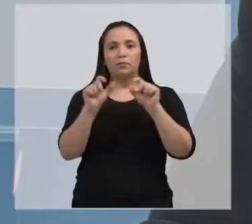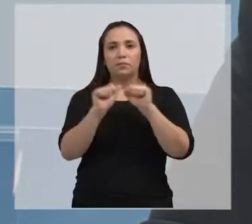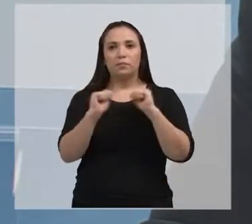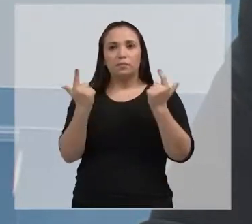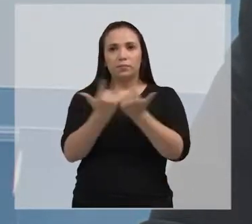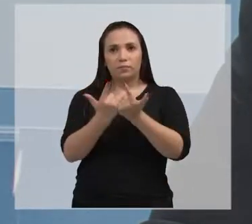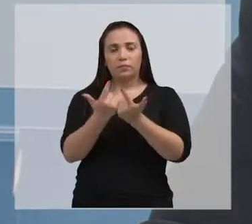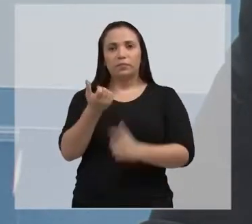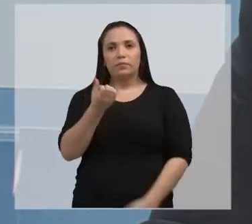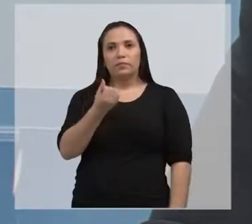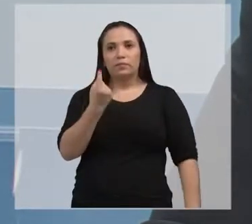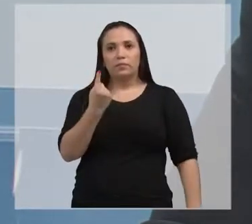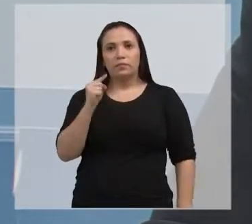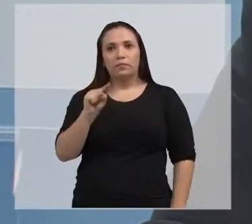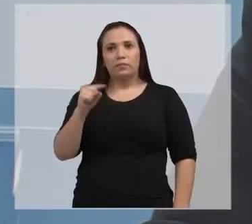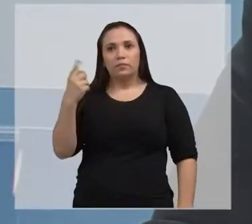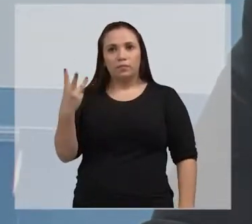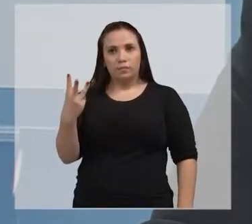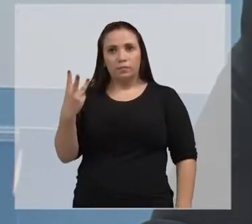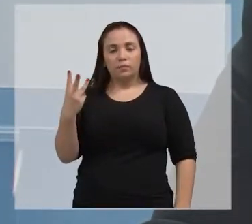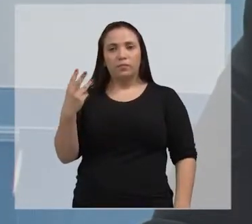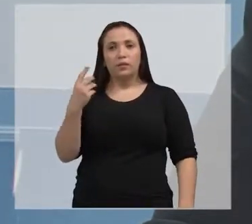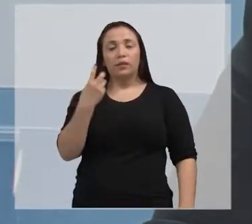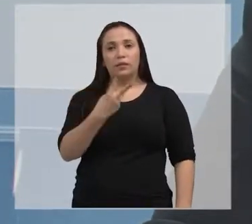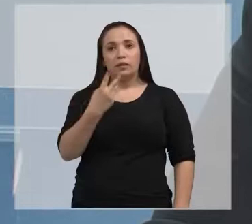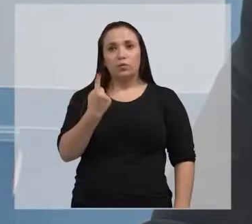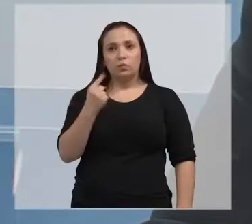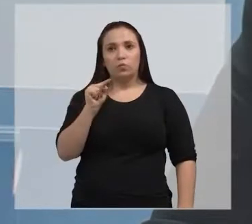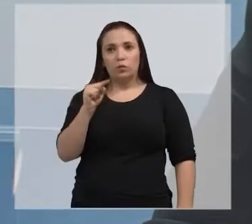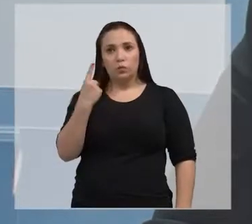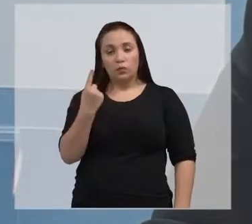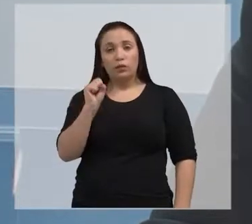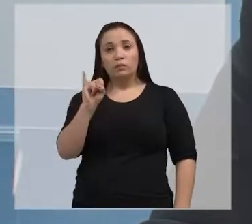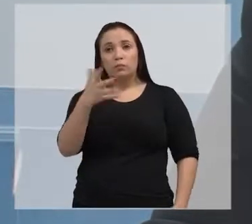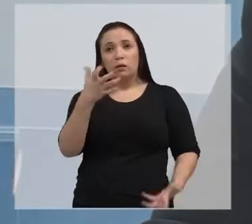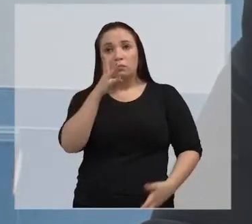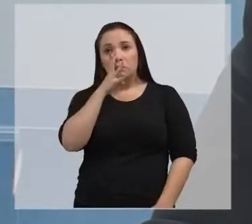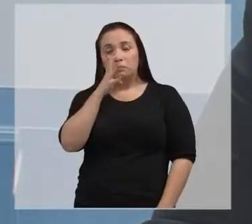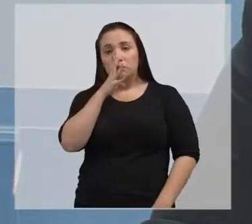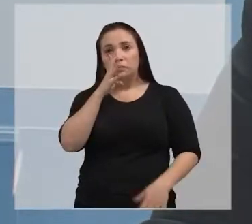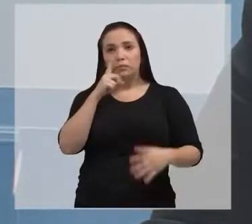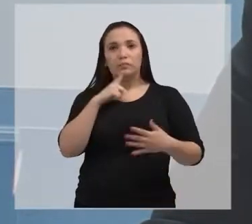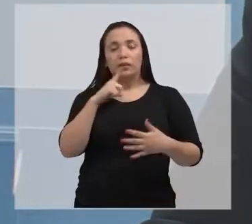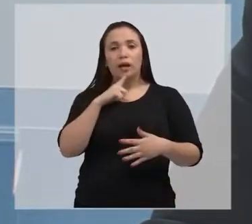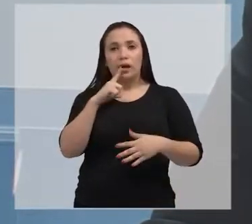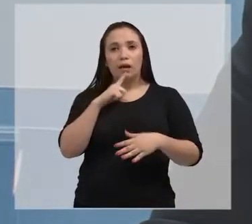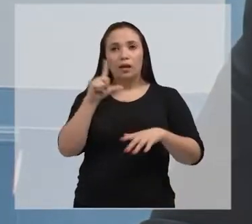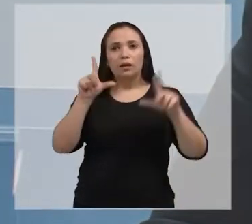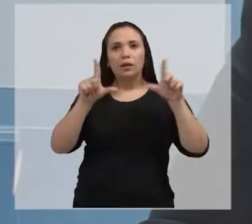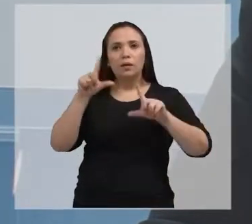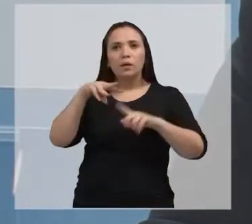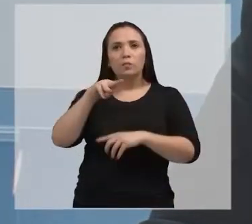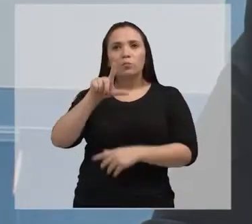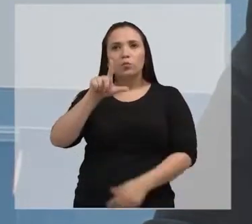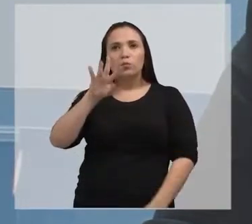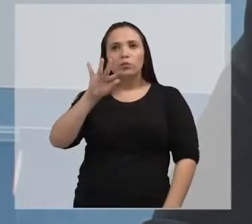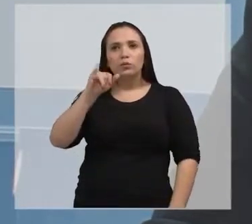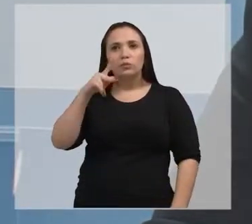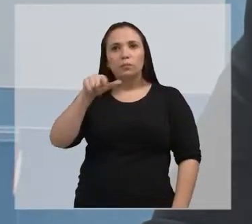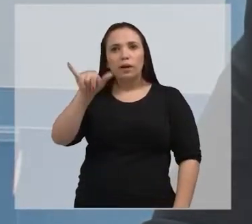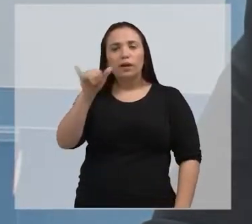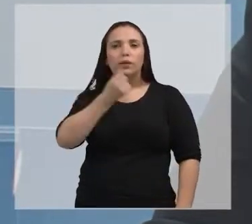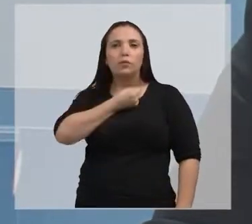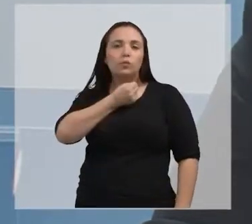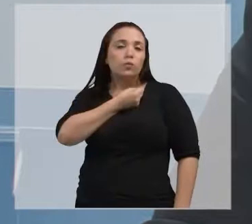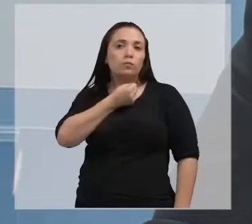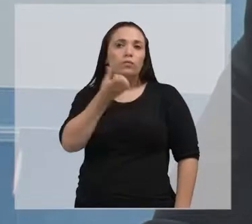TV Assembleia, canal 61.3, também 31.1. Se você quiser, você pode assistir. Se tem a Multiplay? Tem. Você assiste pela Multiplay,